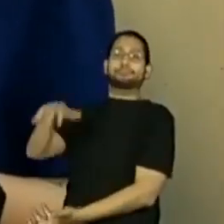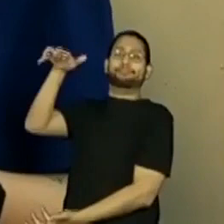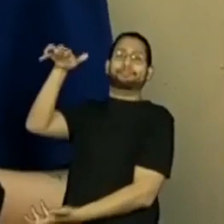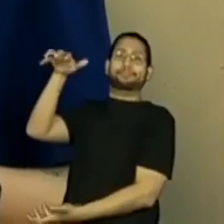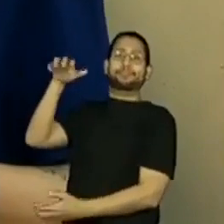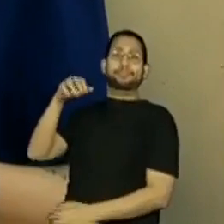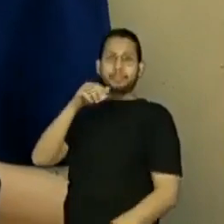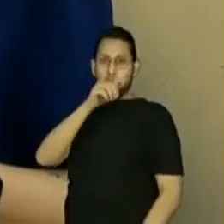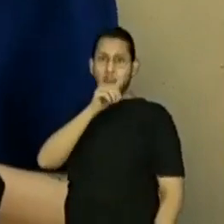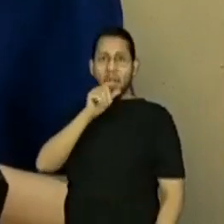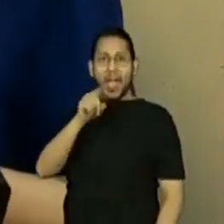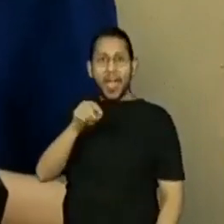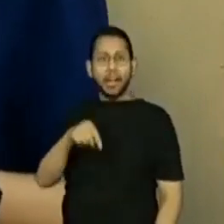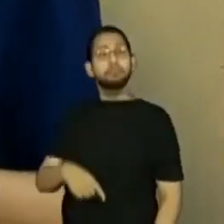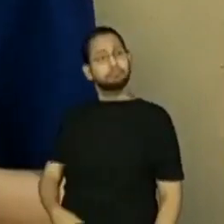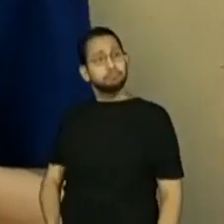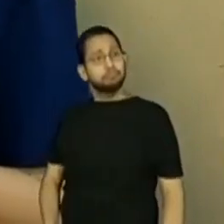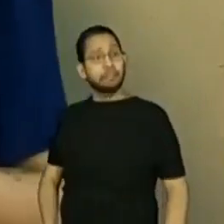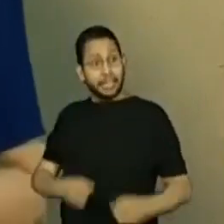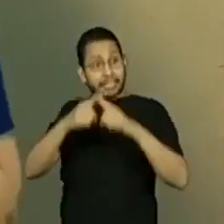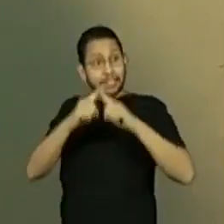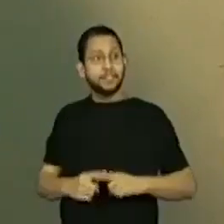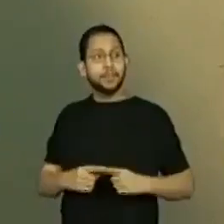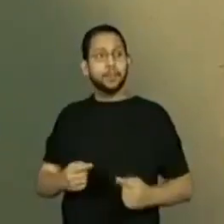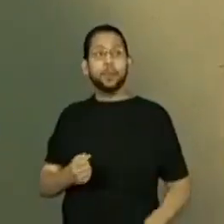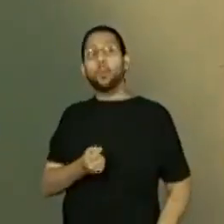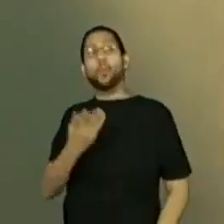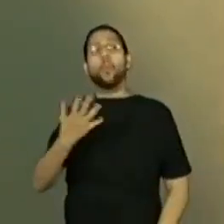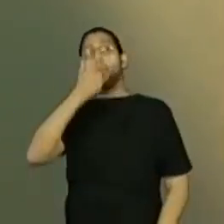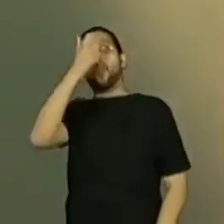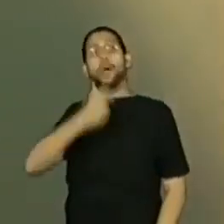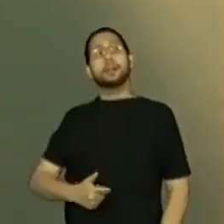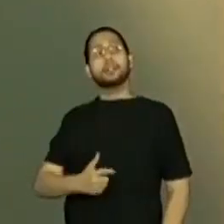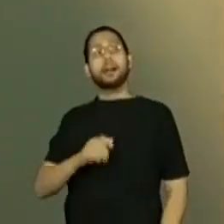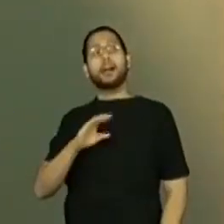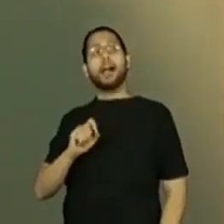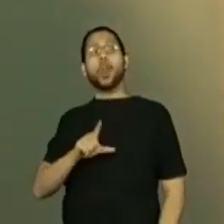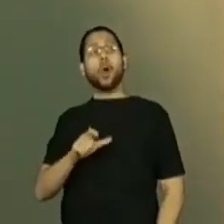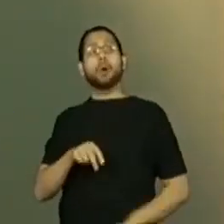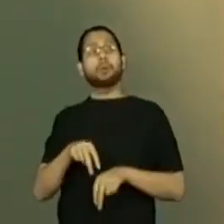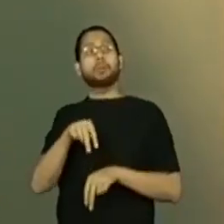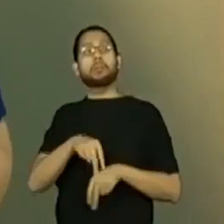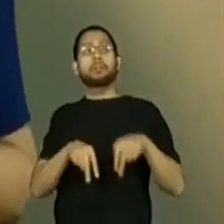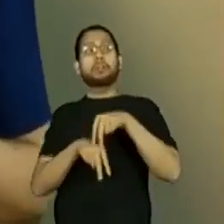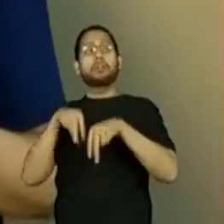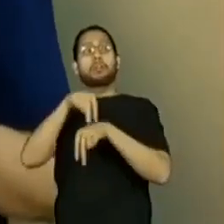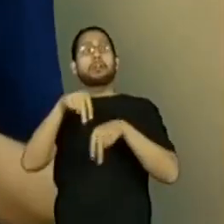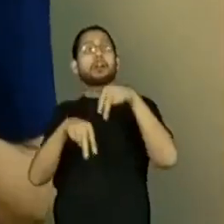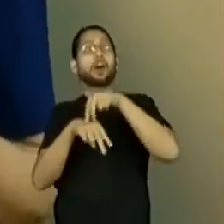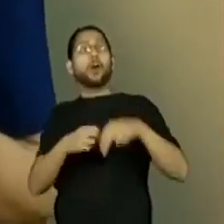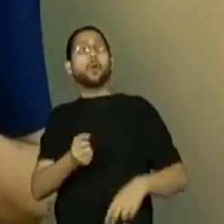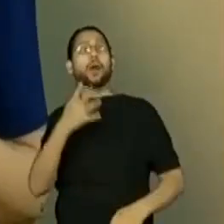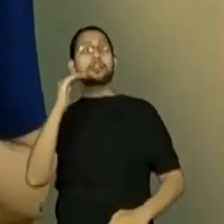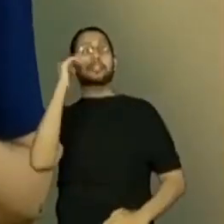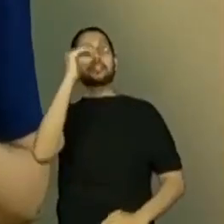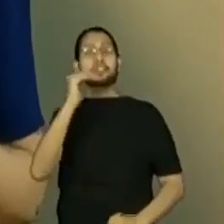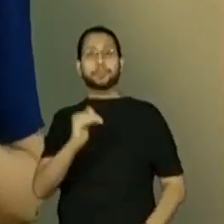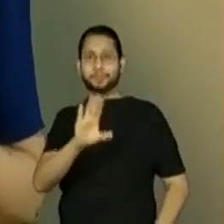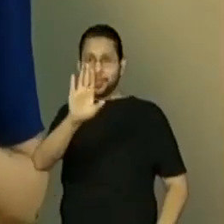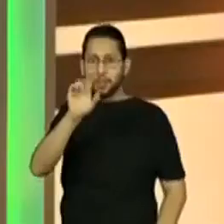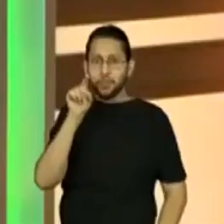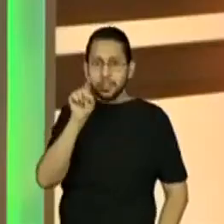Carol, até chegar lá em cima? Sim. É esse o desafio. Mas de Eles verdade. pensarem quanto seria? É. Calma aí, você